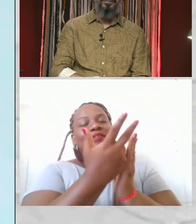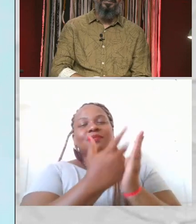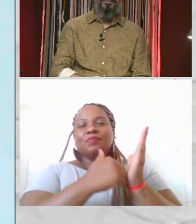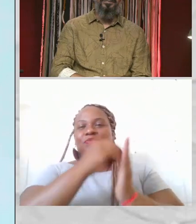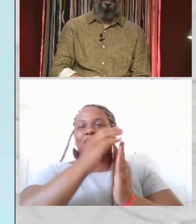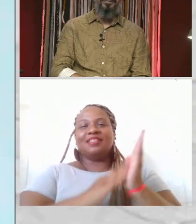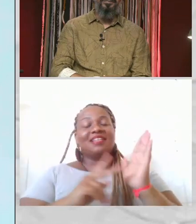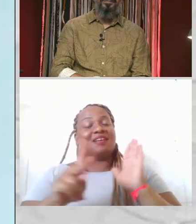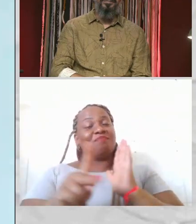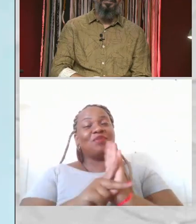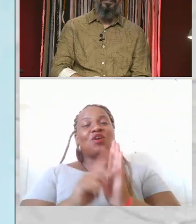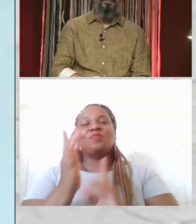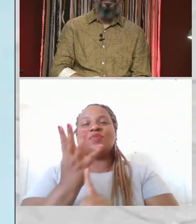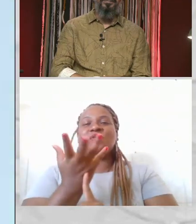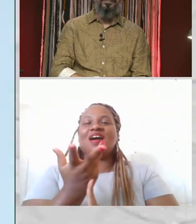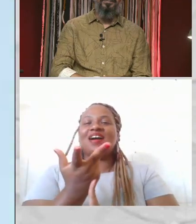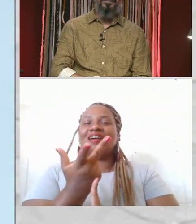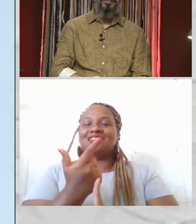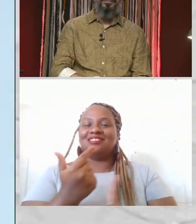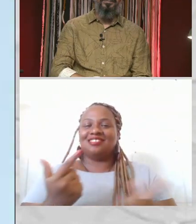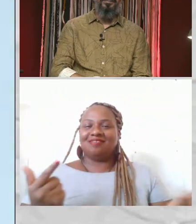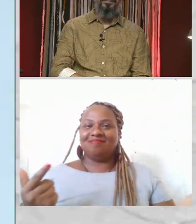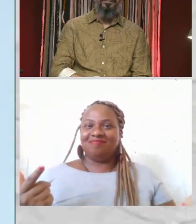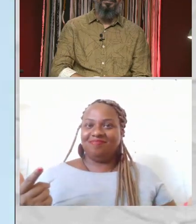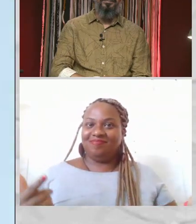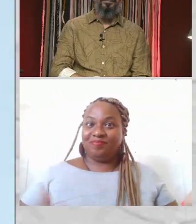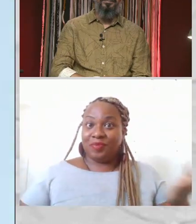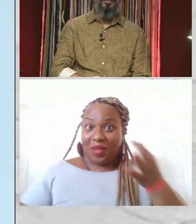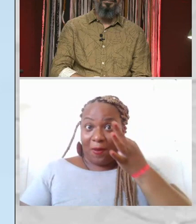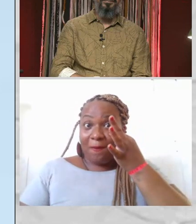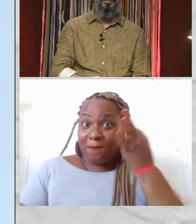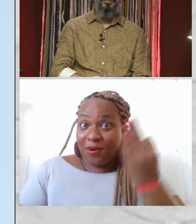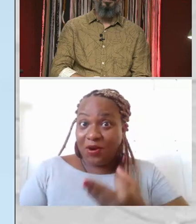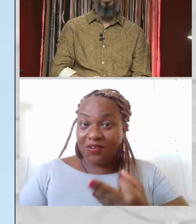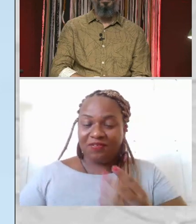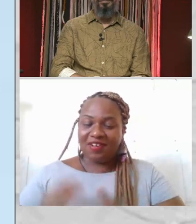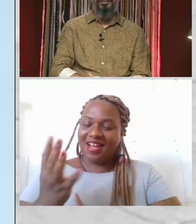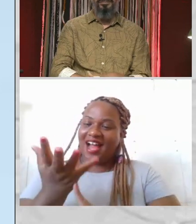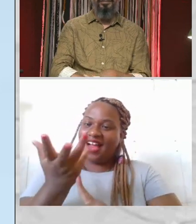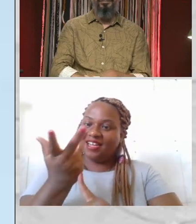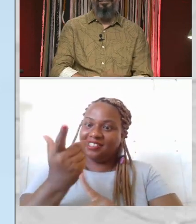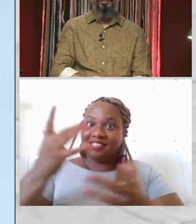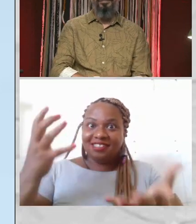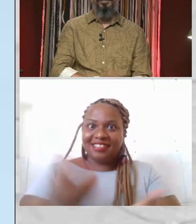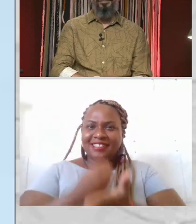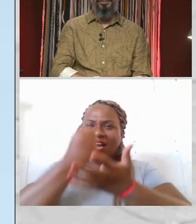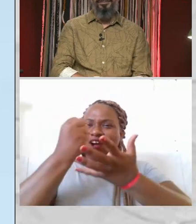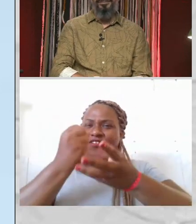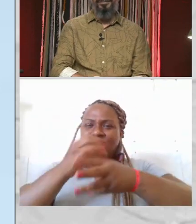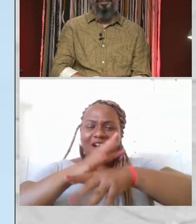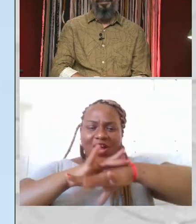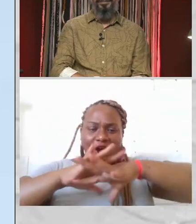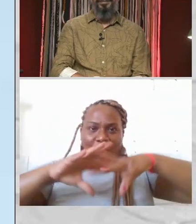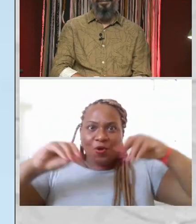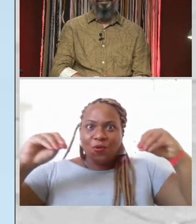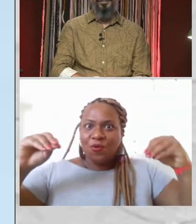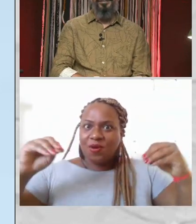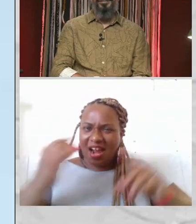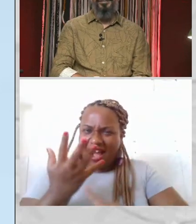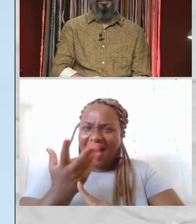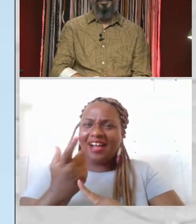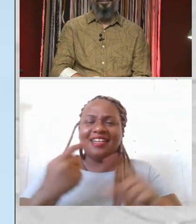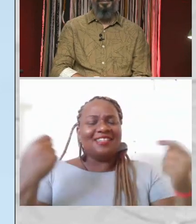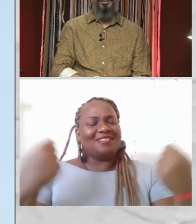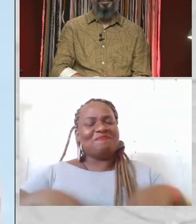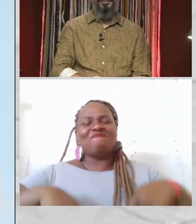são as de cultura. Isso é a prova que a arte salva, que a arte cura. Que a arte é necessária e não essa ideia